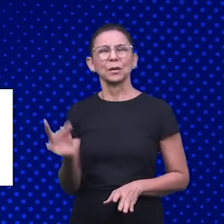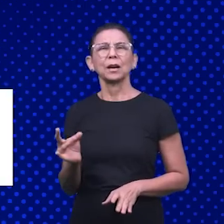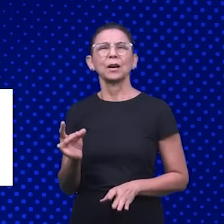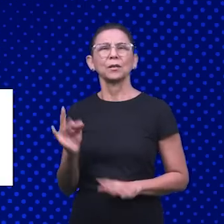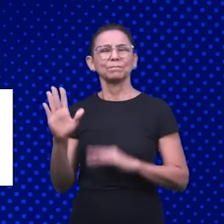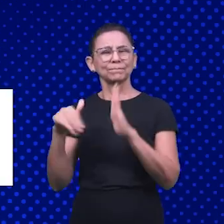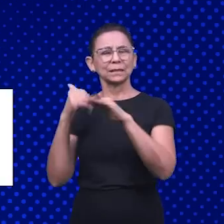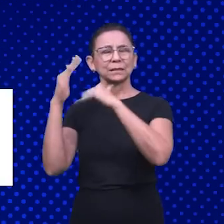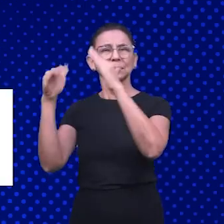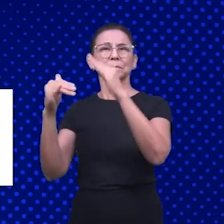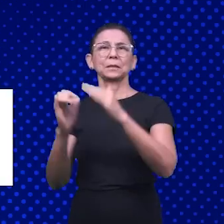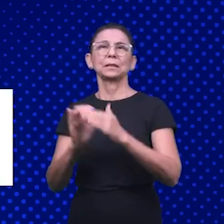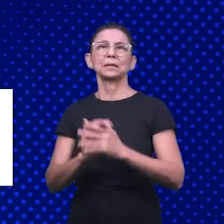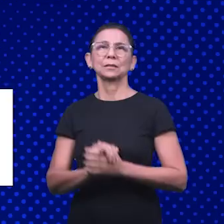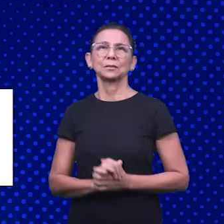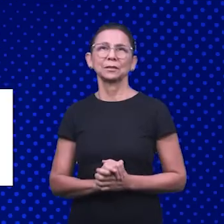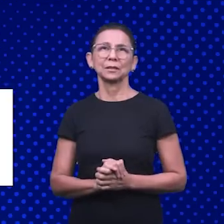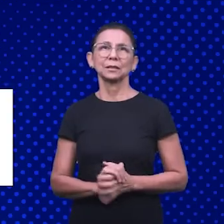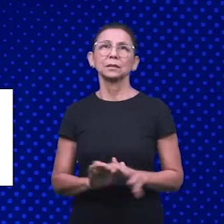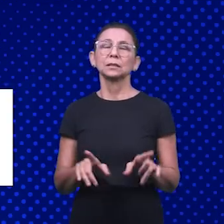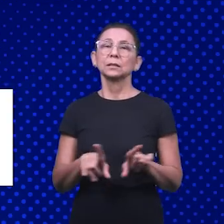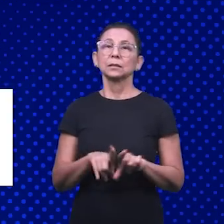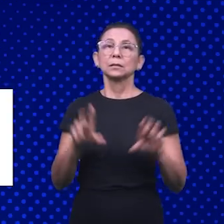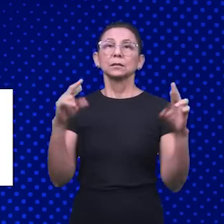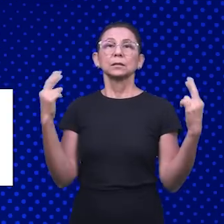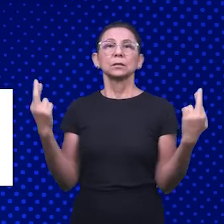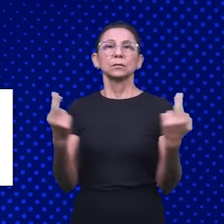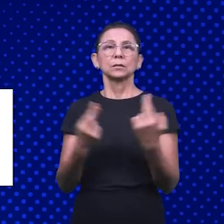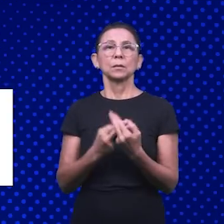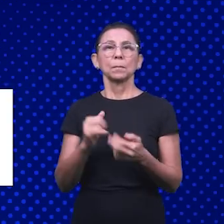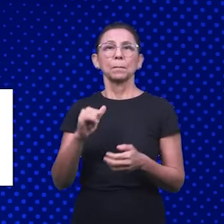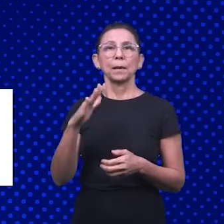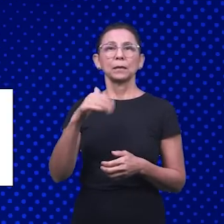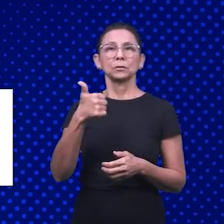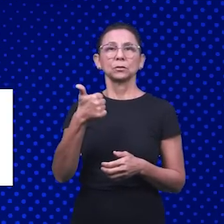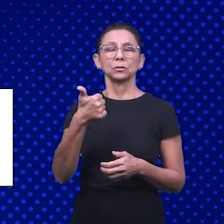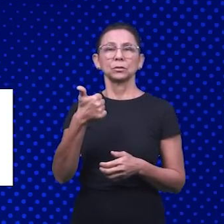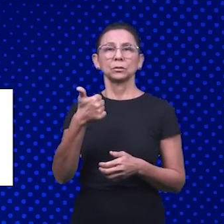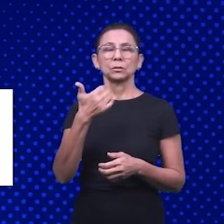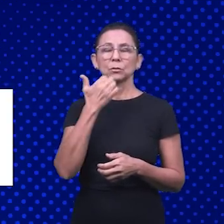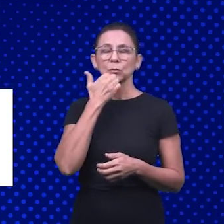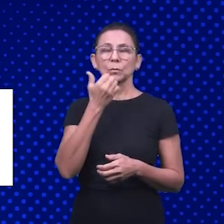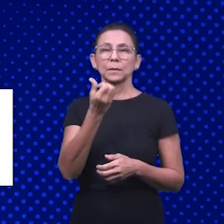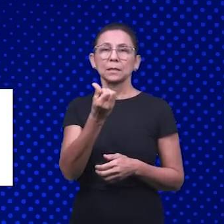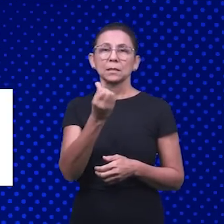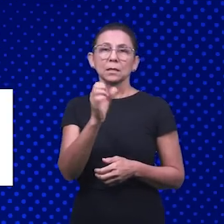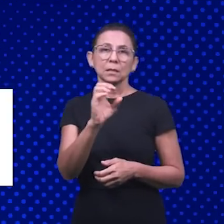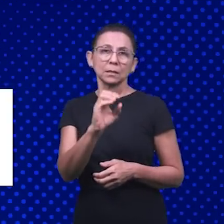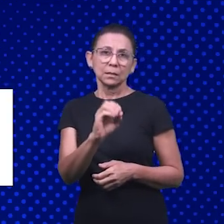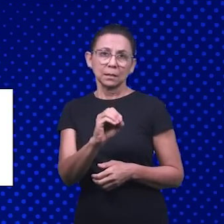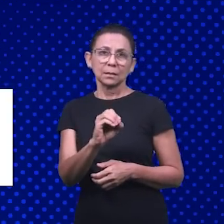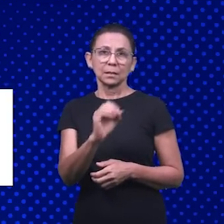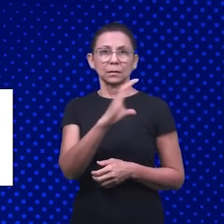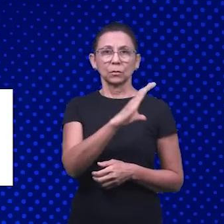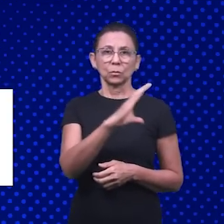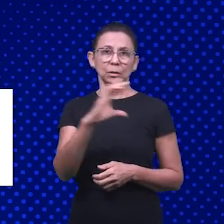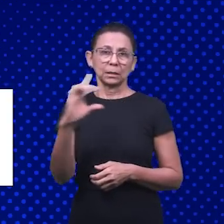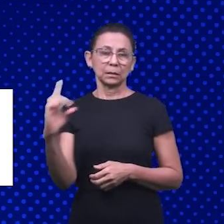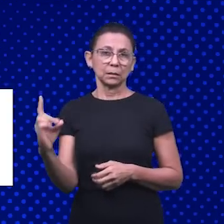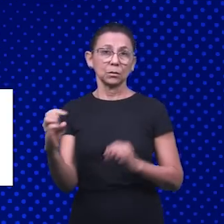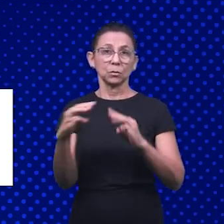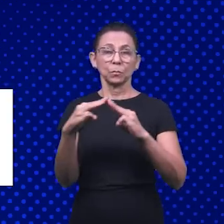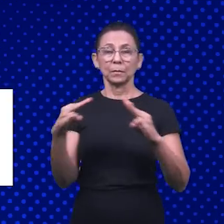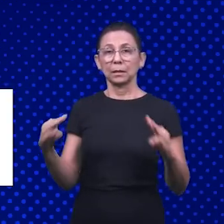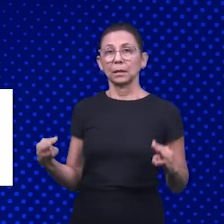que aconteceram neste fim de semana. Ainda houve uma reunião com mais de 60 coordenadores desse trabalho nos 2 estados, lá